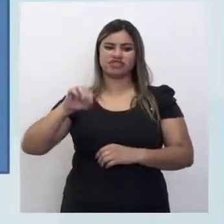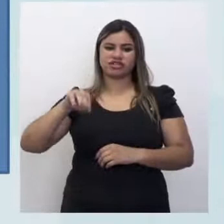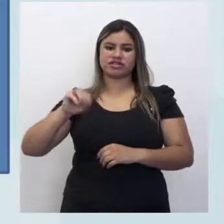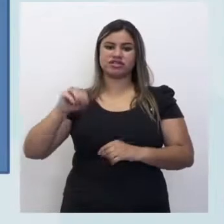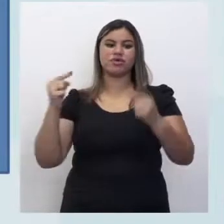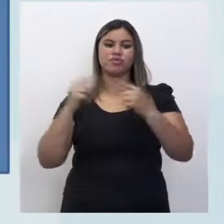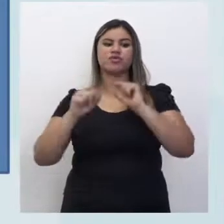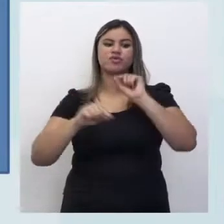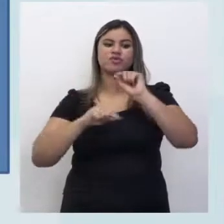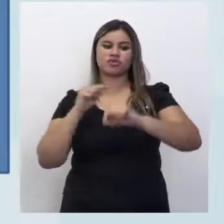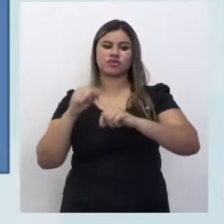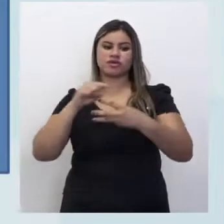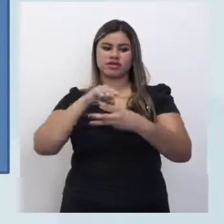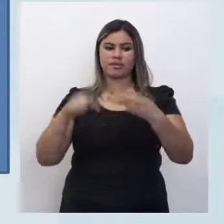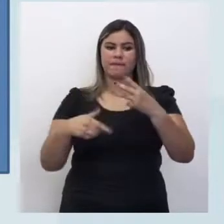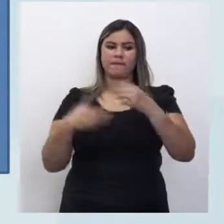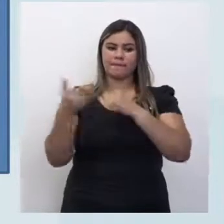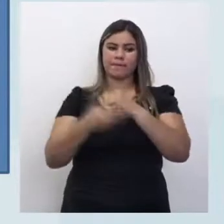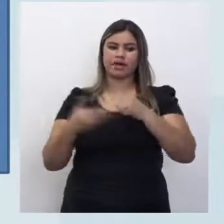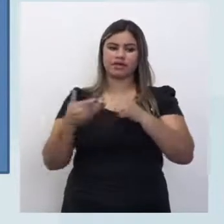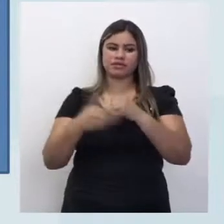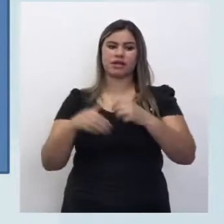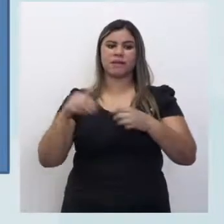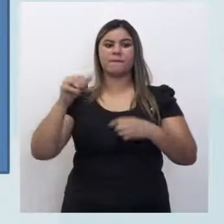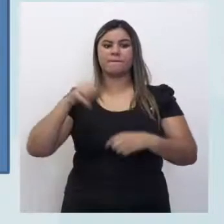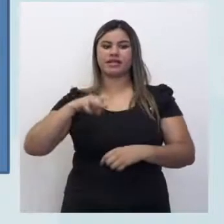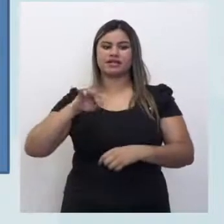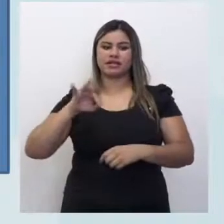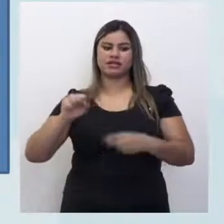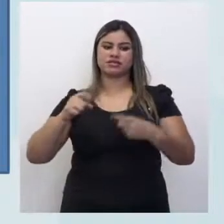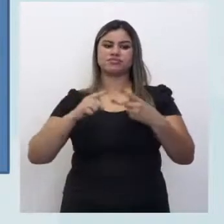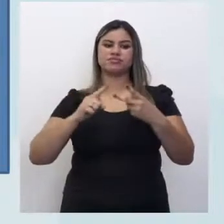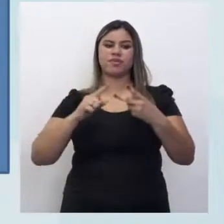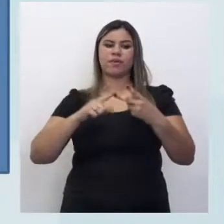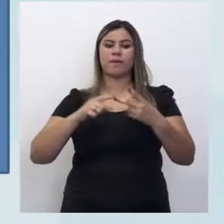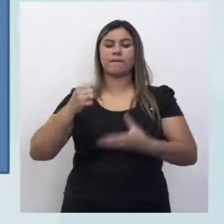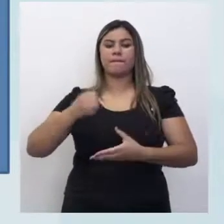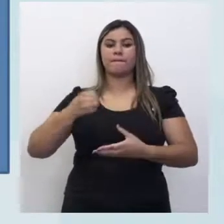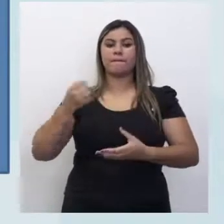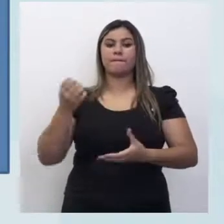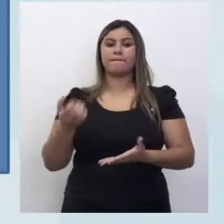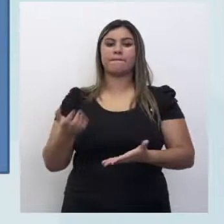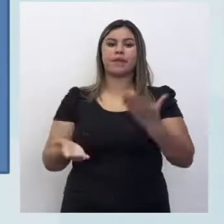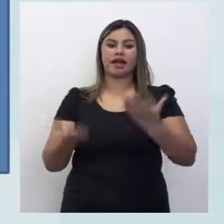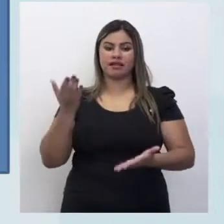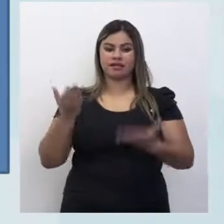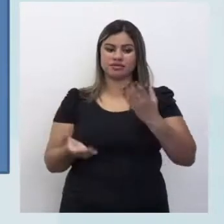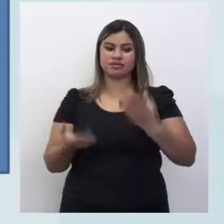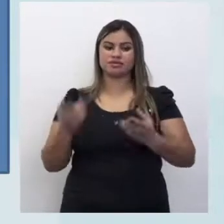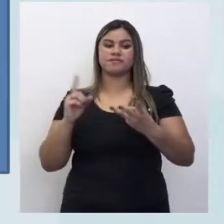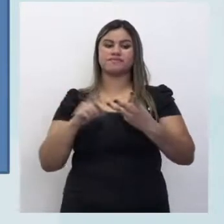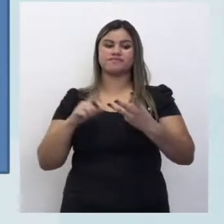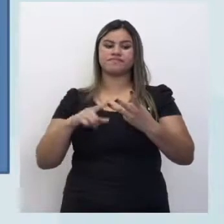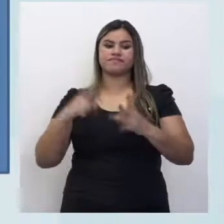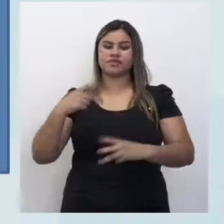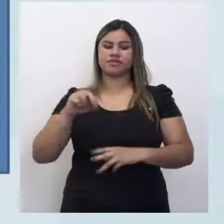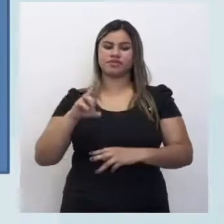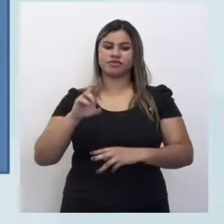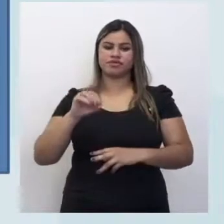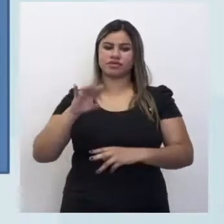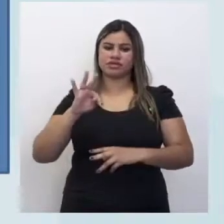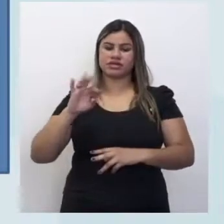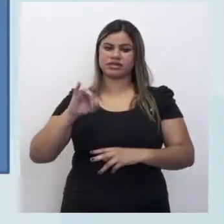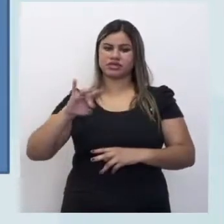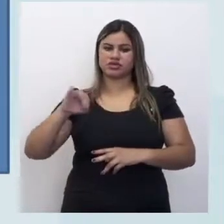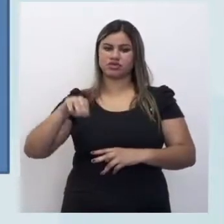temos aí esses três pilares, né, o metalismo, a balança comercial favorável e o protecionismo, que inclusive até